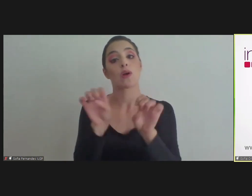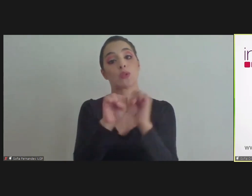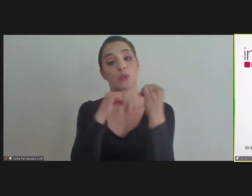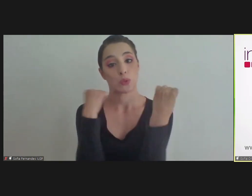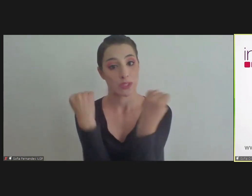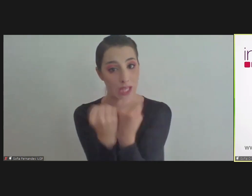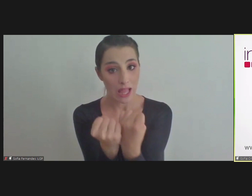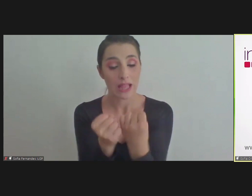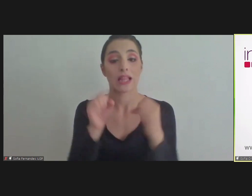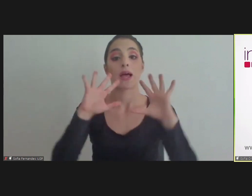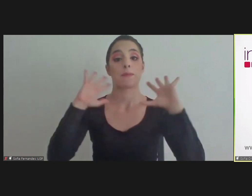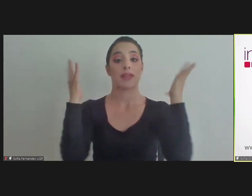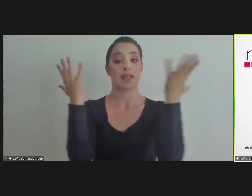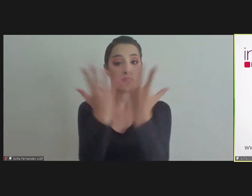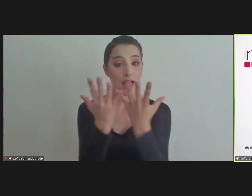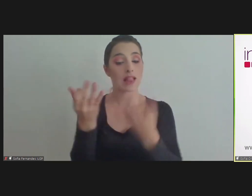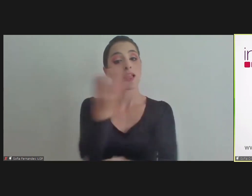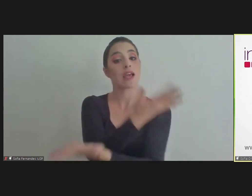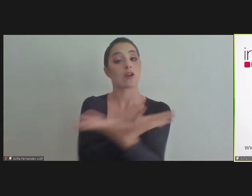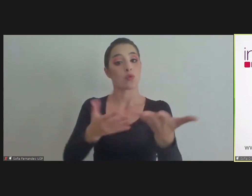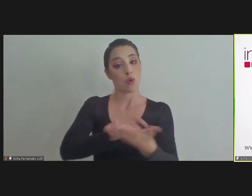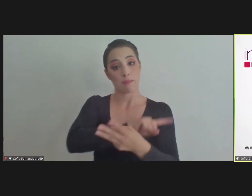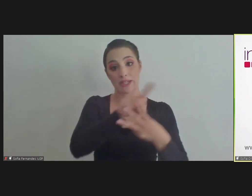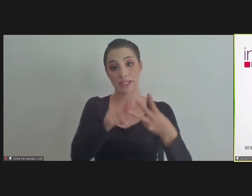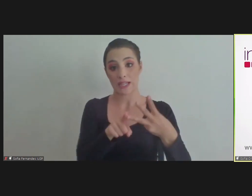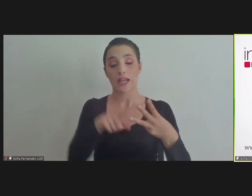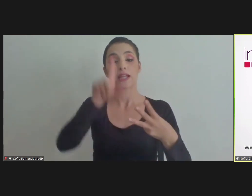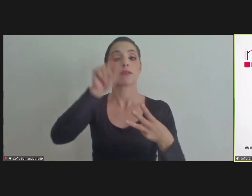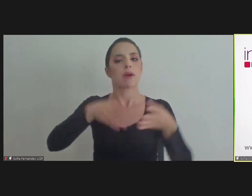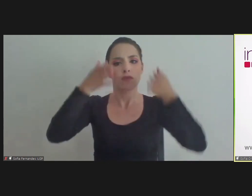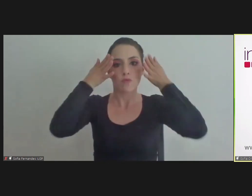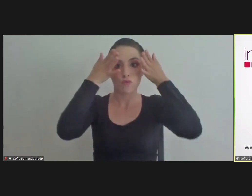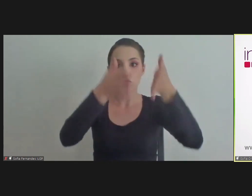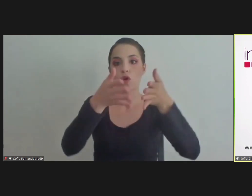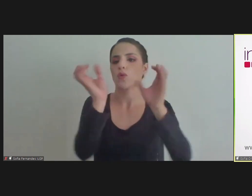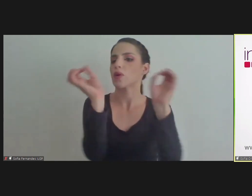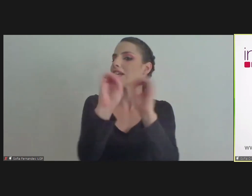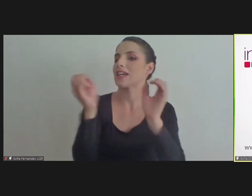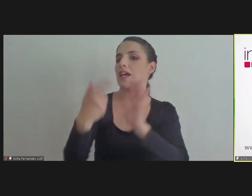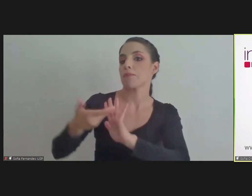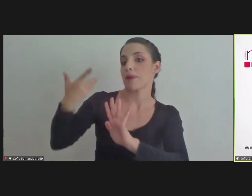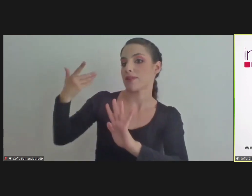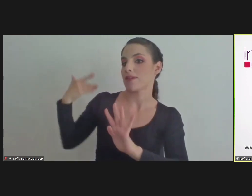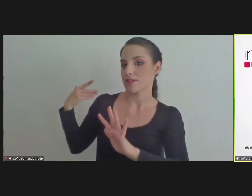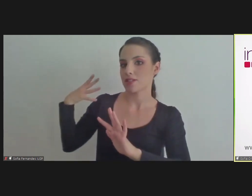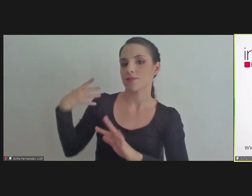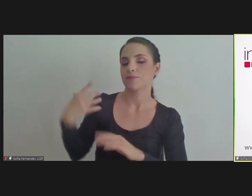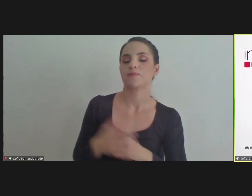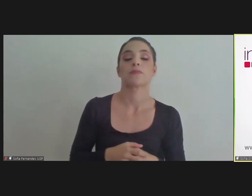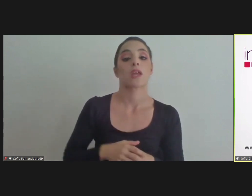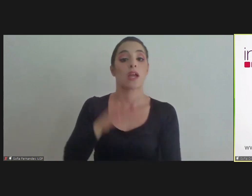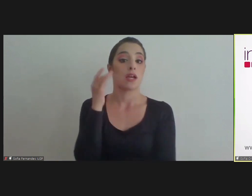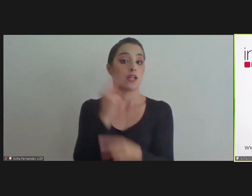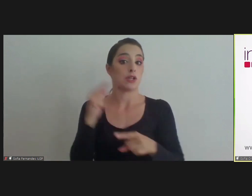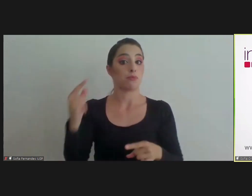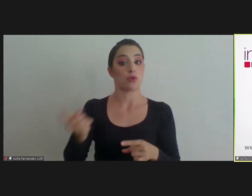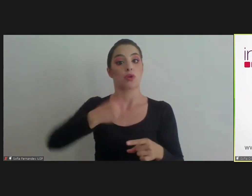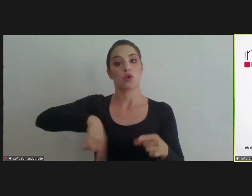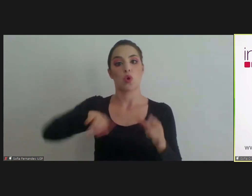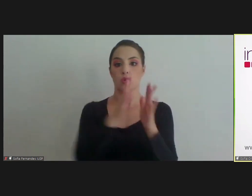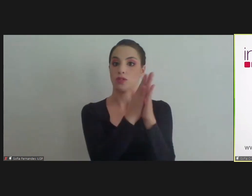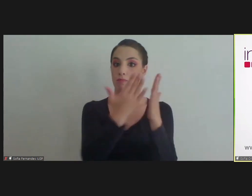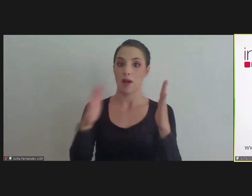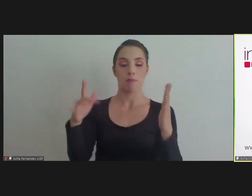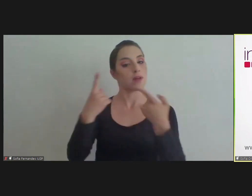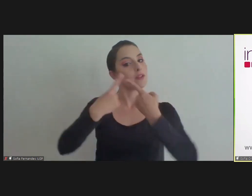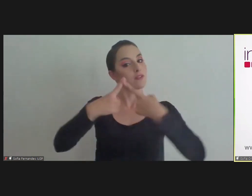e económica, e sempre com o foco de não deixar ninguém para trás. E porque as nossas geografias são diferentes,